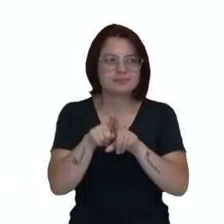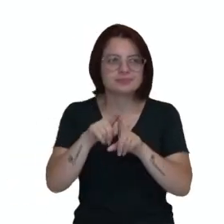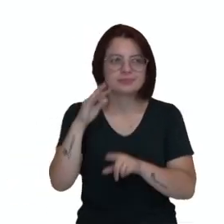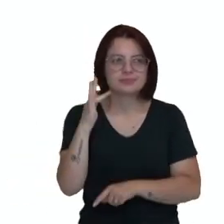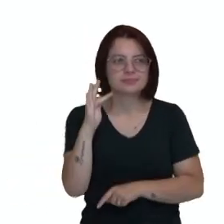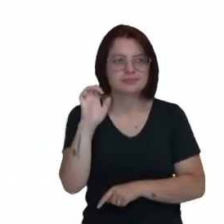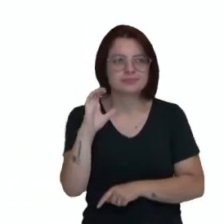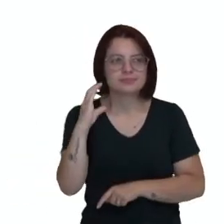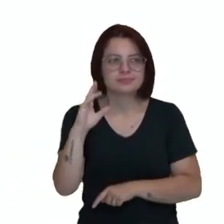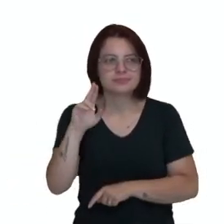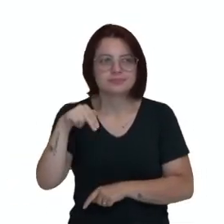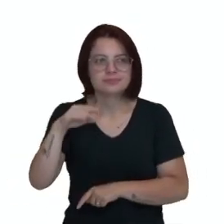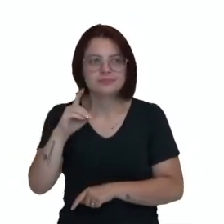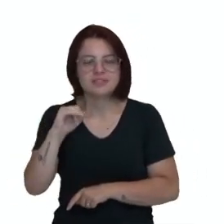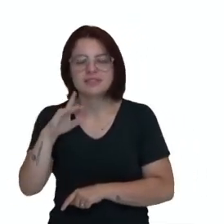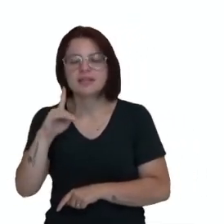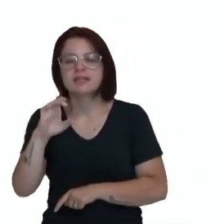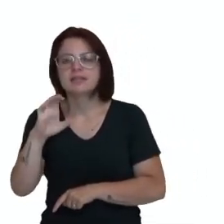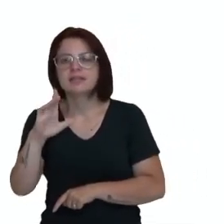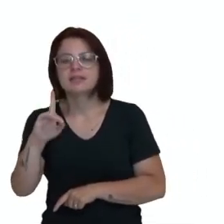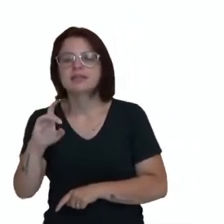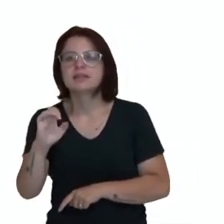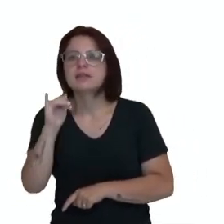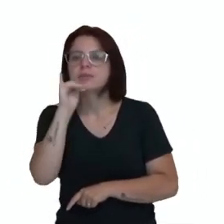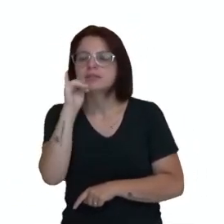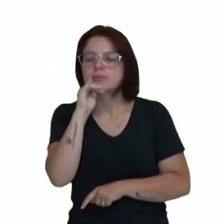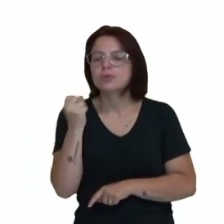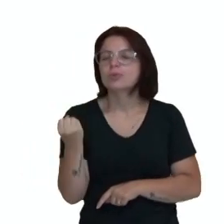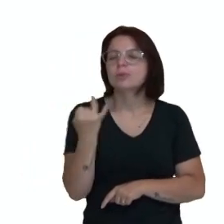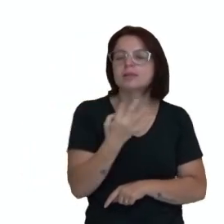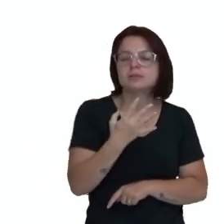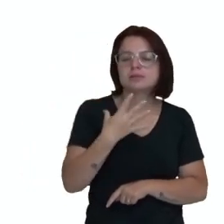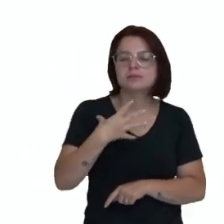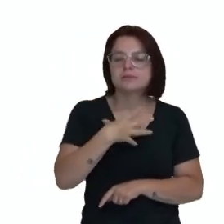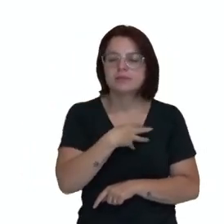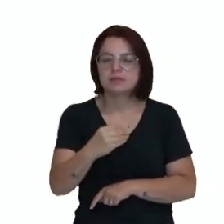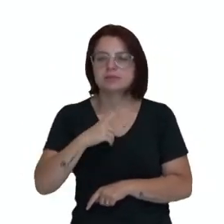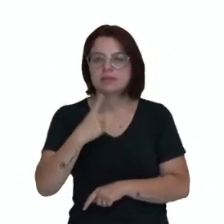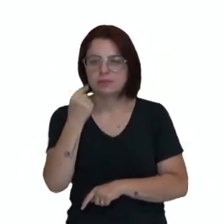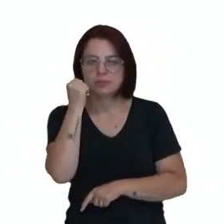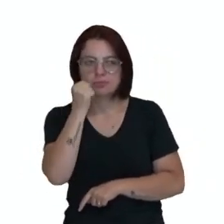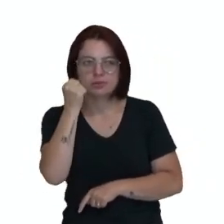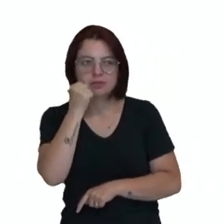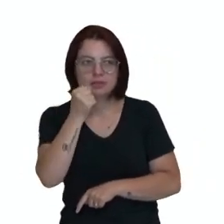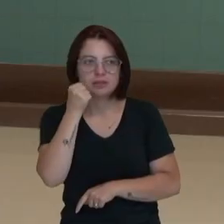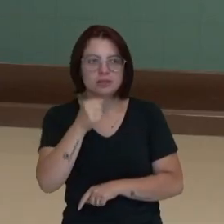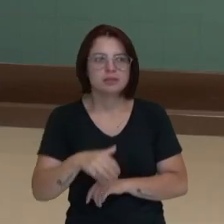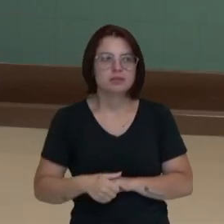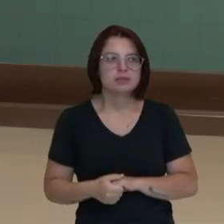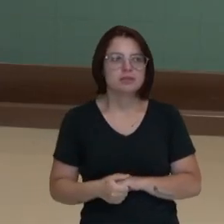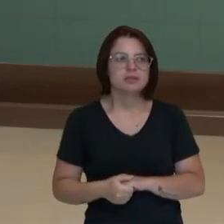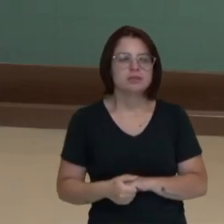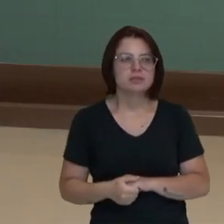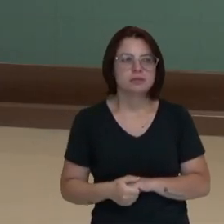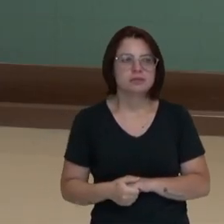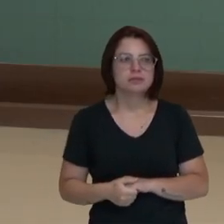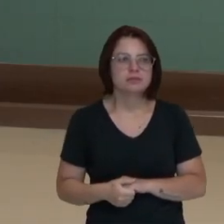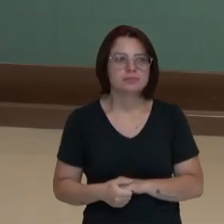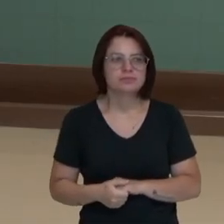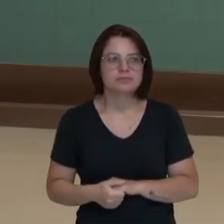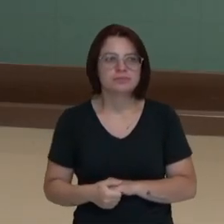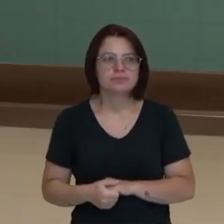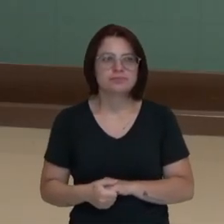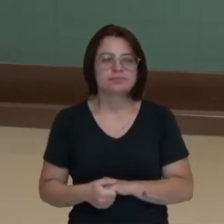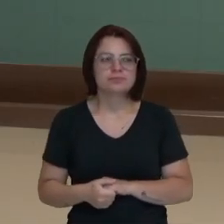associado ao número médio de filhos por mulher, a taxa de reposição, que está associado à taxa de fecundidade, quando ela é acima